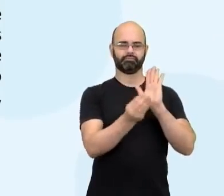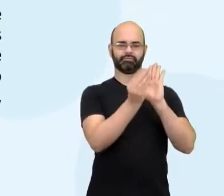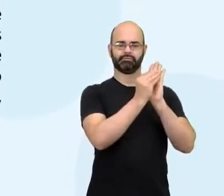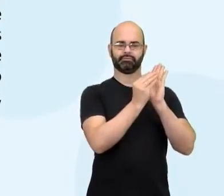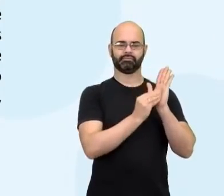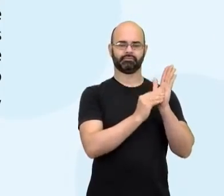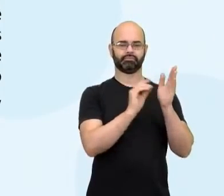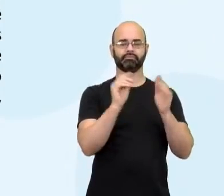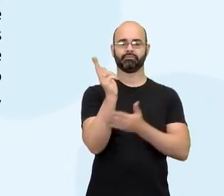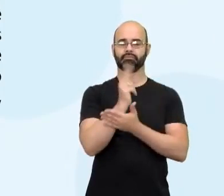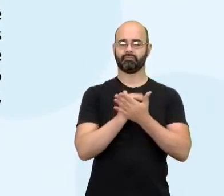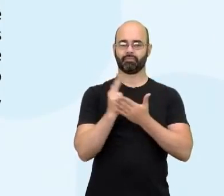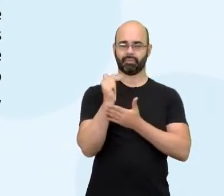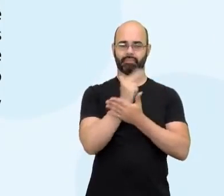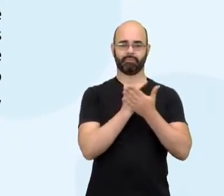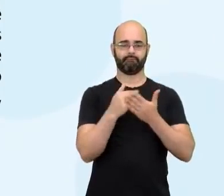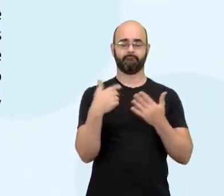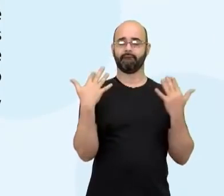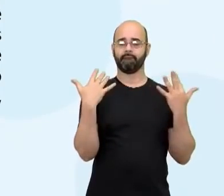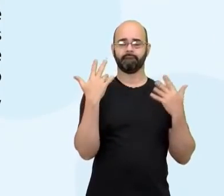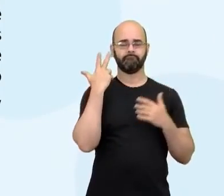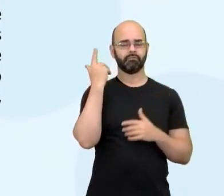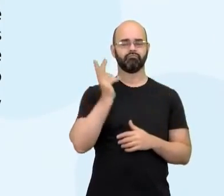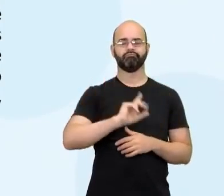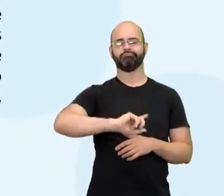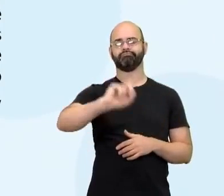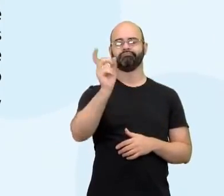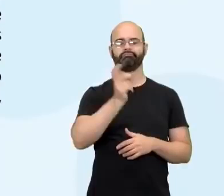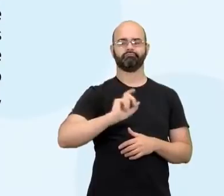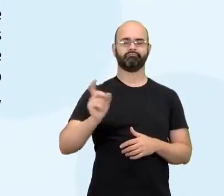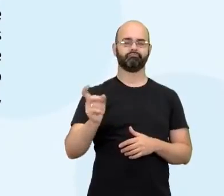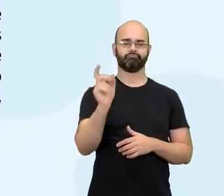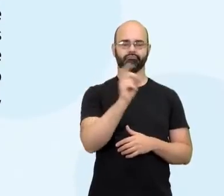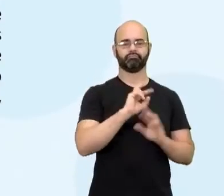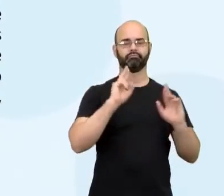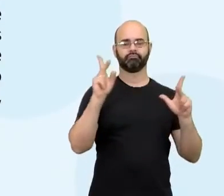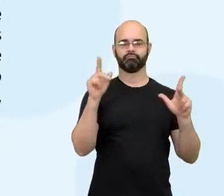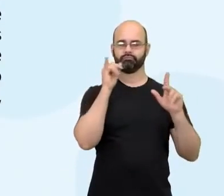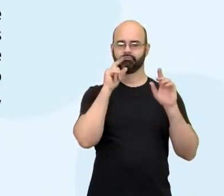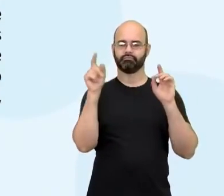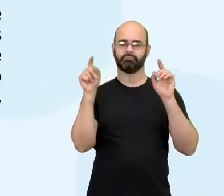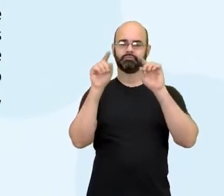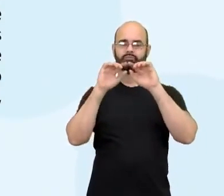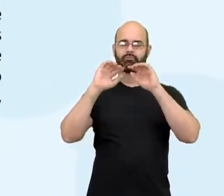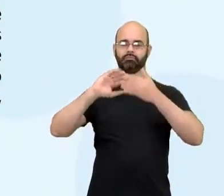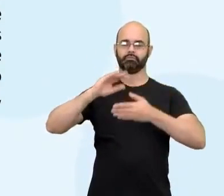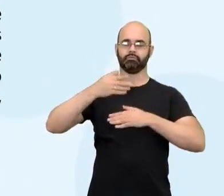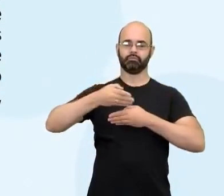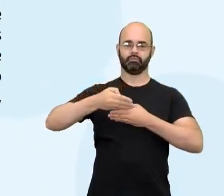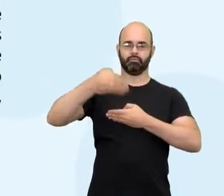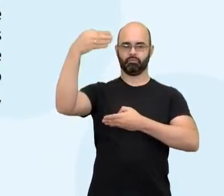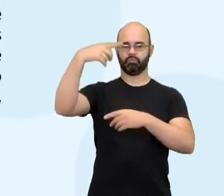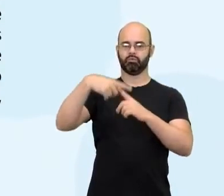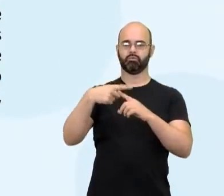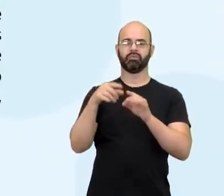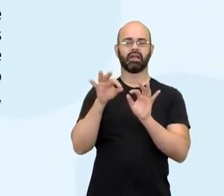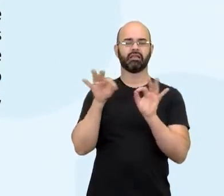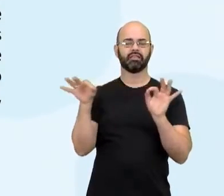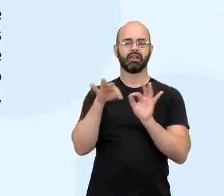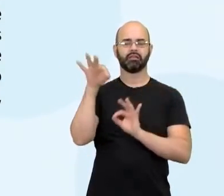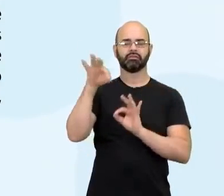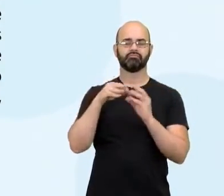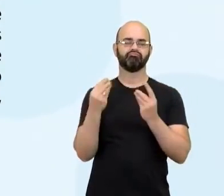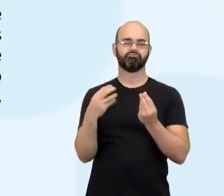de desenhos realizados à mão livre, diferenciando-se dos murais tanto pelo estilo dos traços quanto